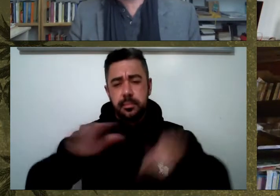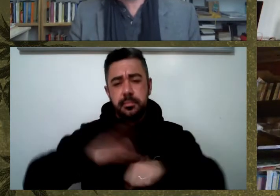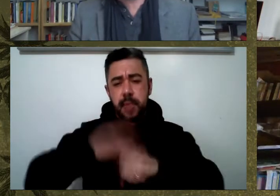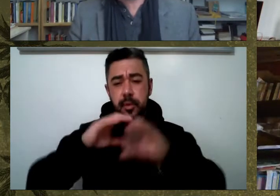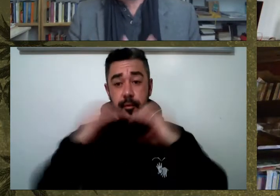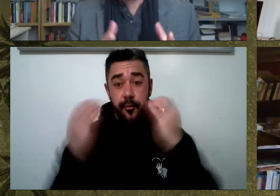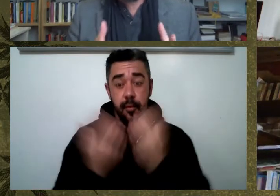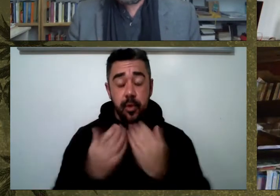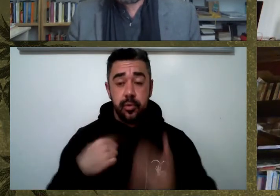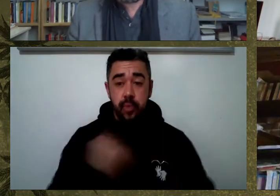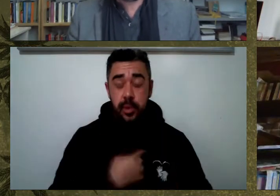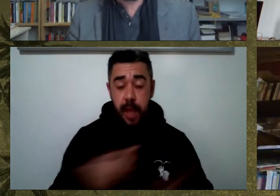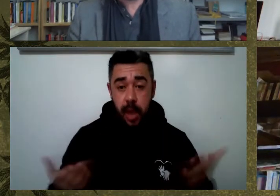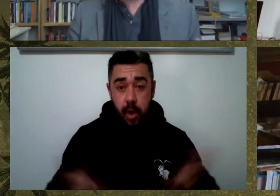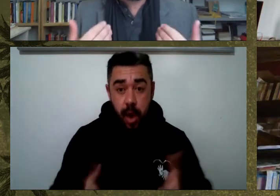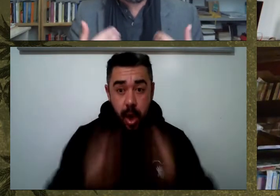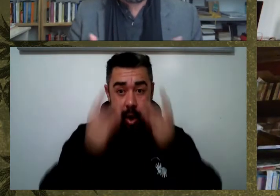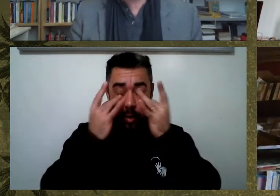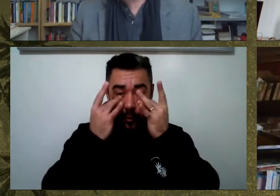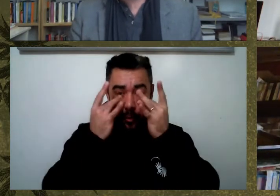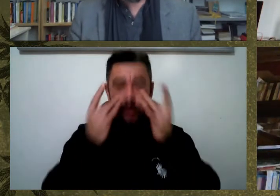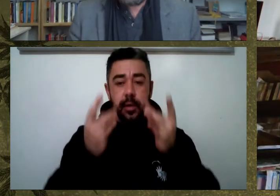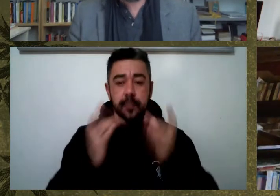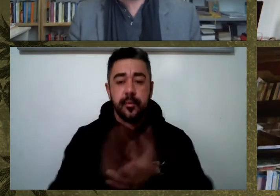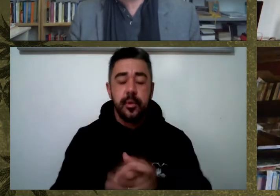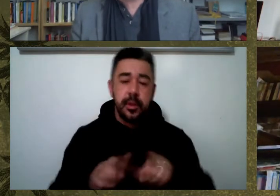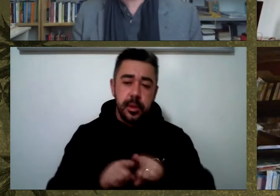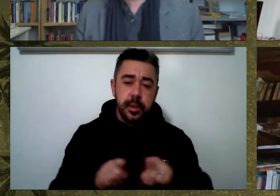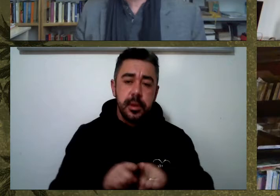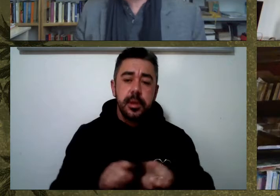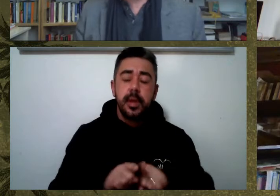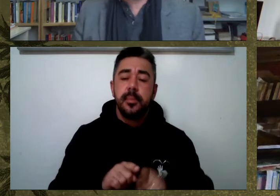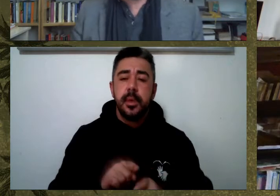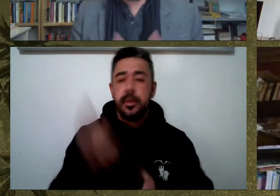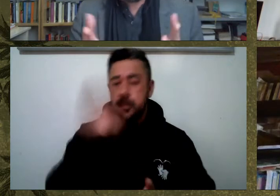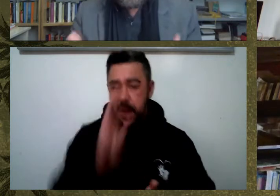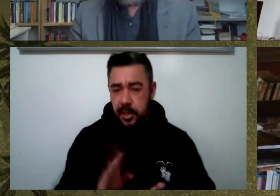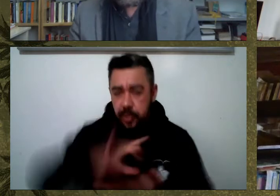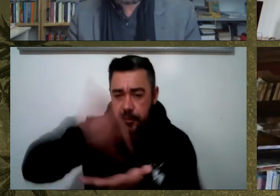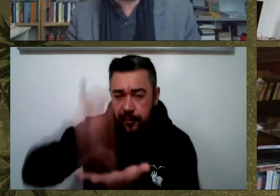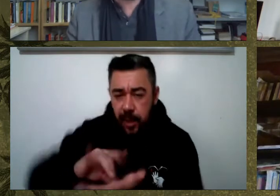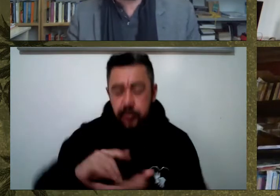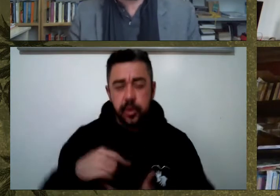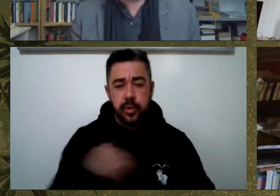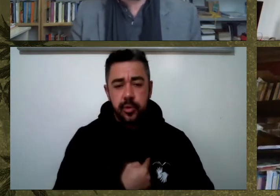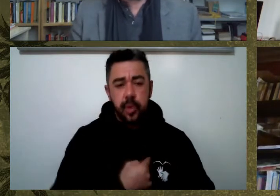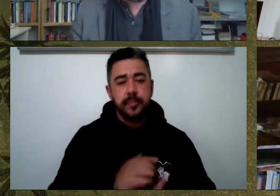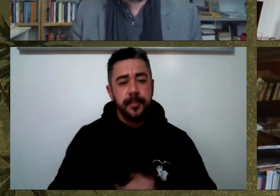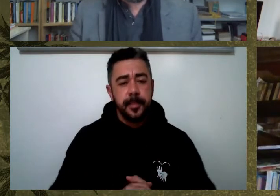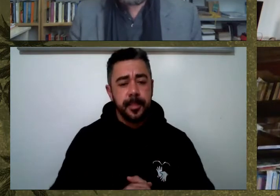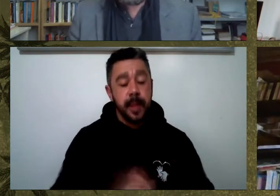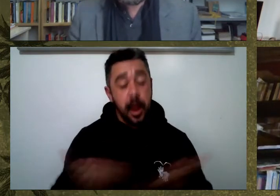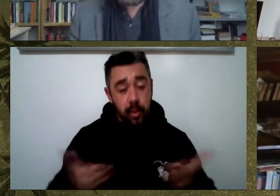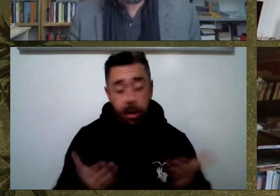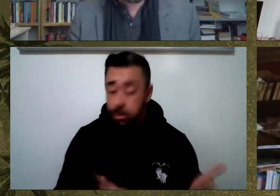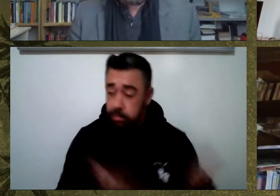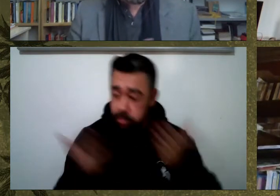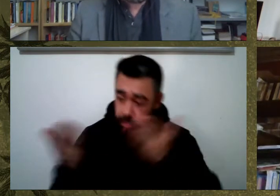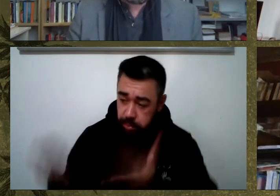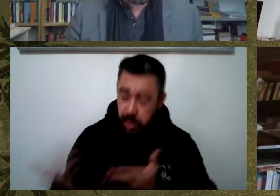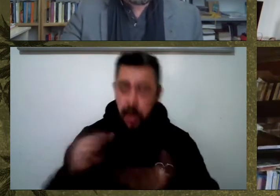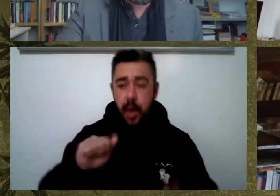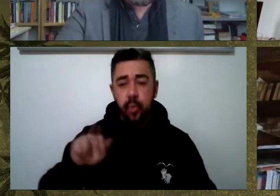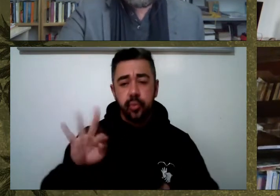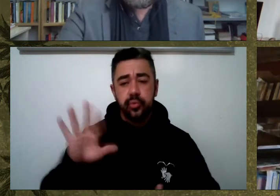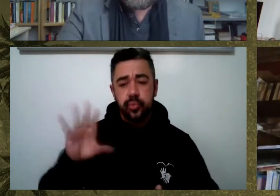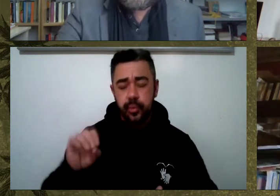redes sociais do Brasil de Fato, também do nosso mandato. Muito obrigado. Eu passo a palavra, então, ao Augusto Vitali,